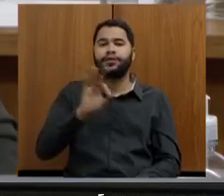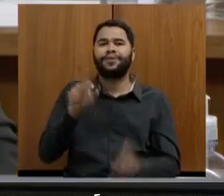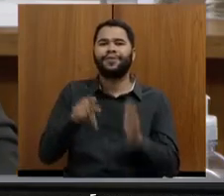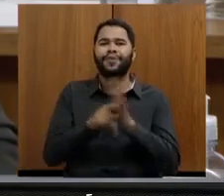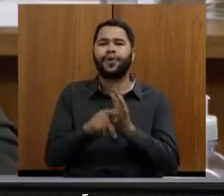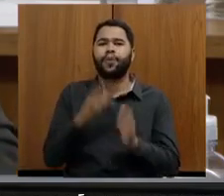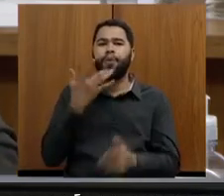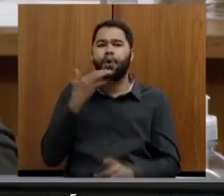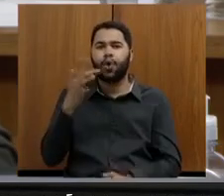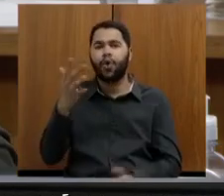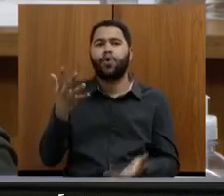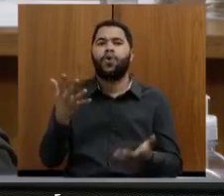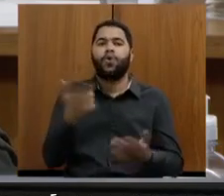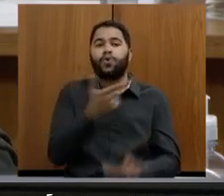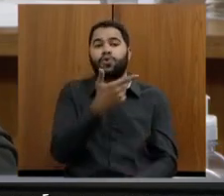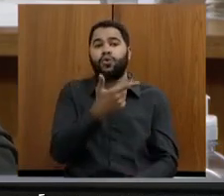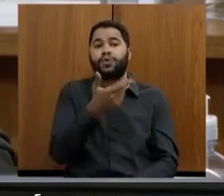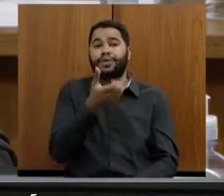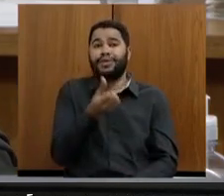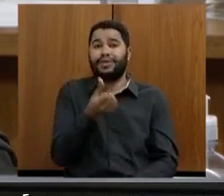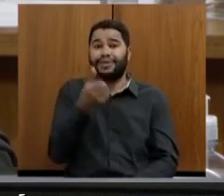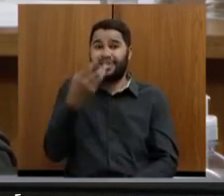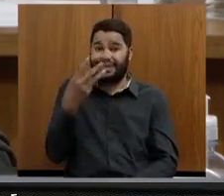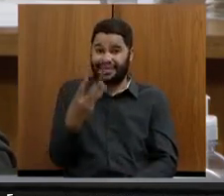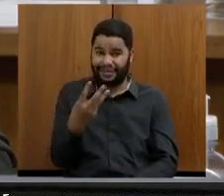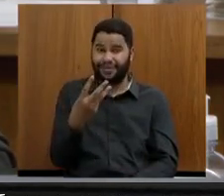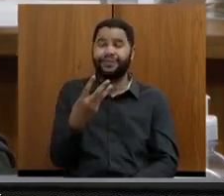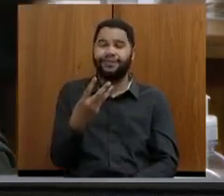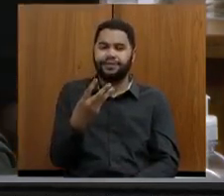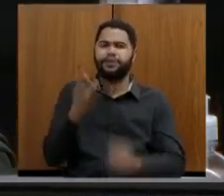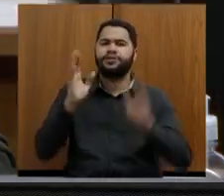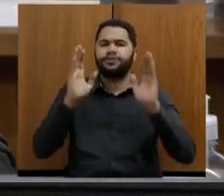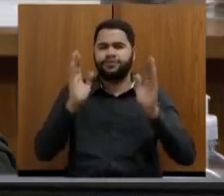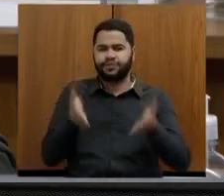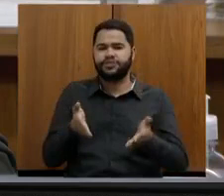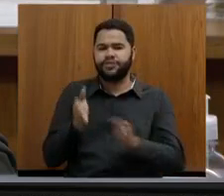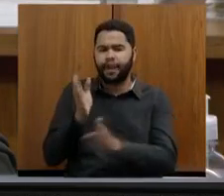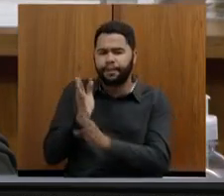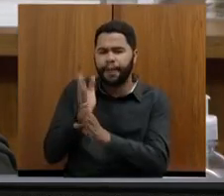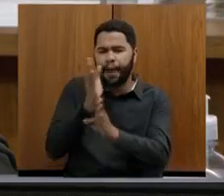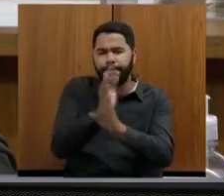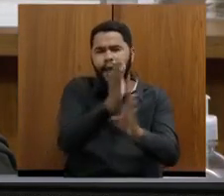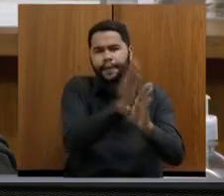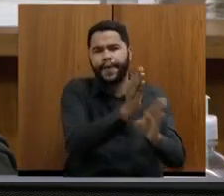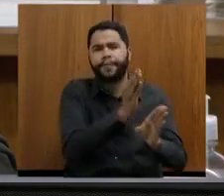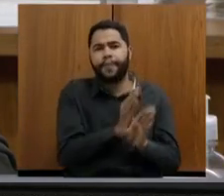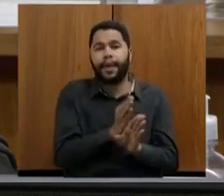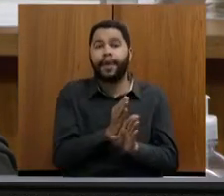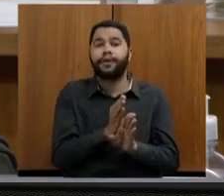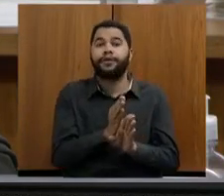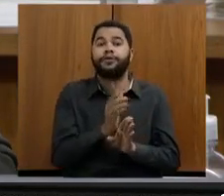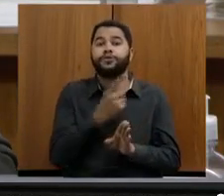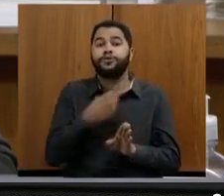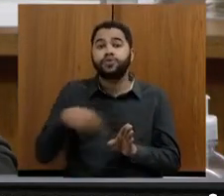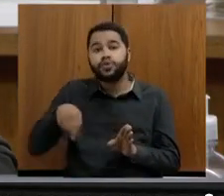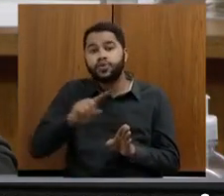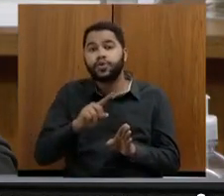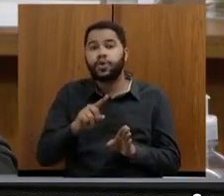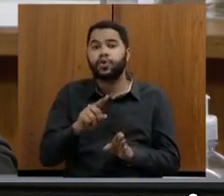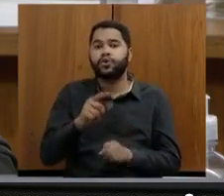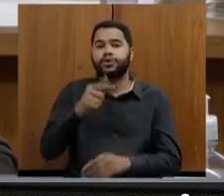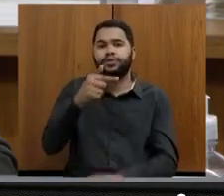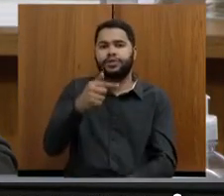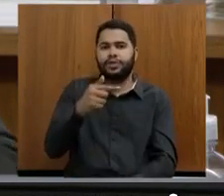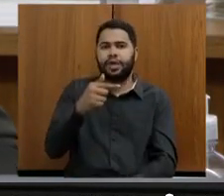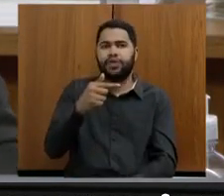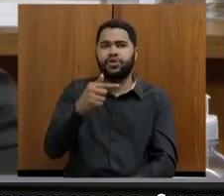das jóias ou seja 263 já foram identificados estamos ainda em busca de